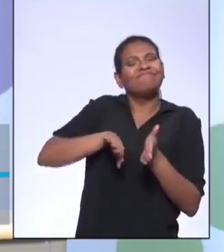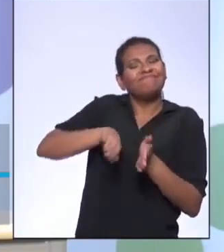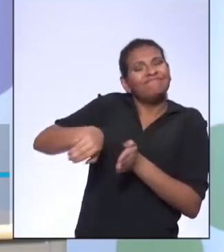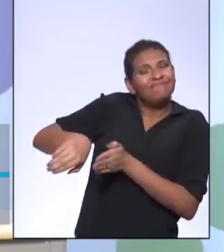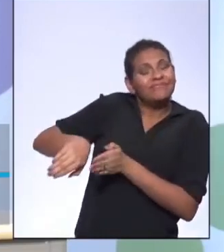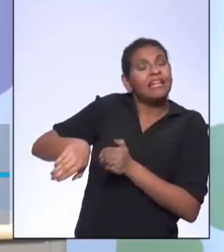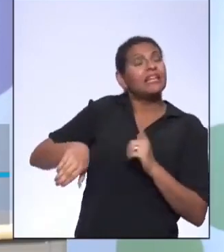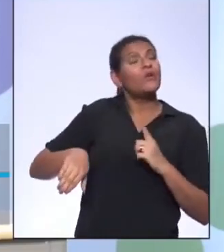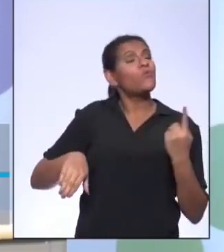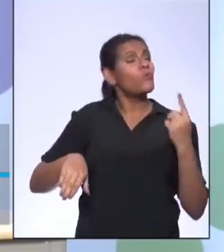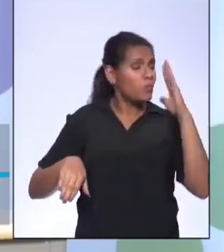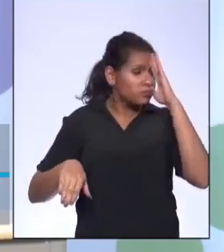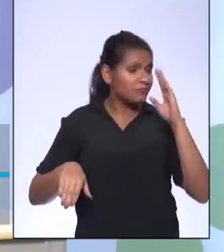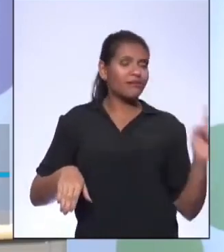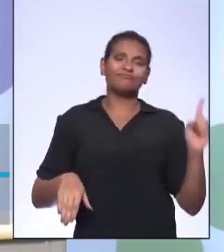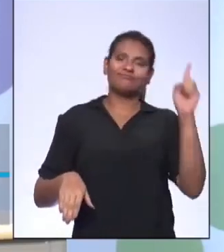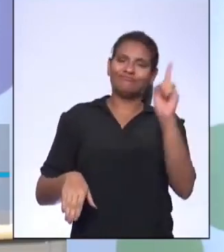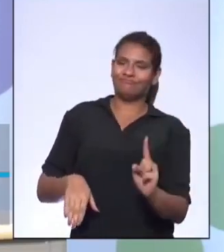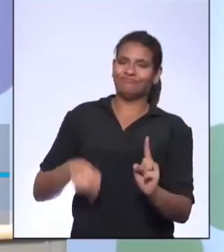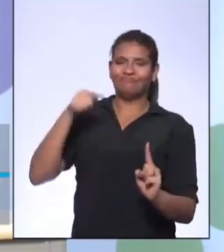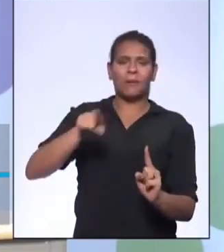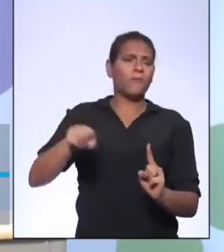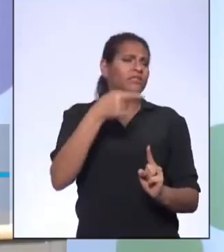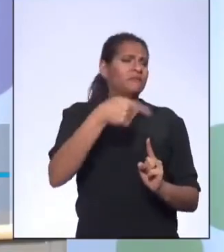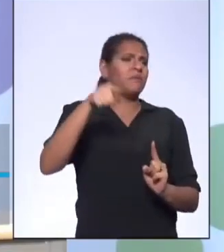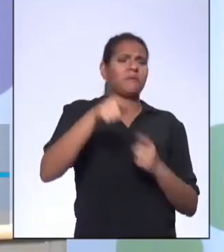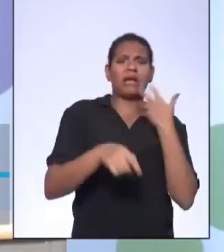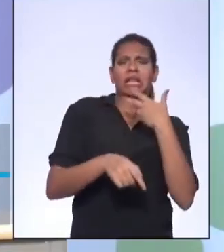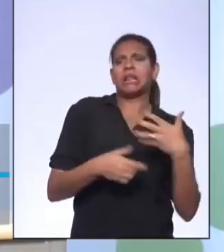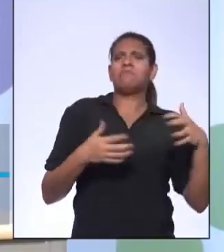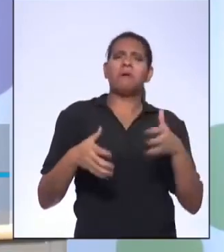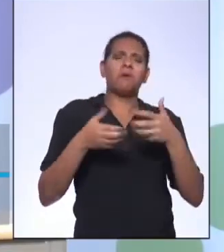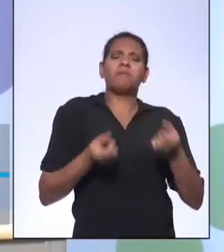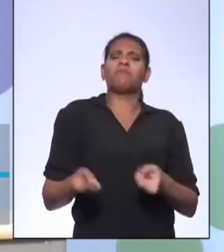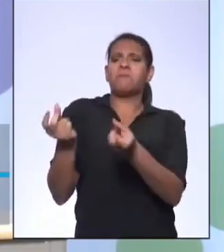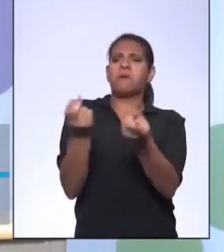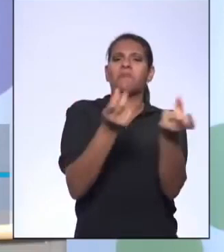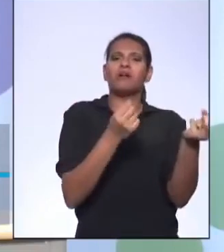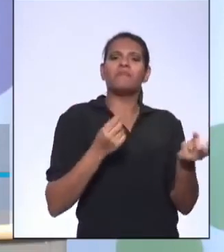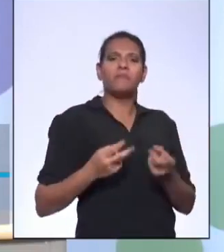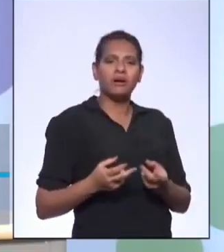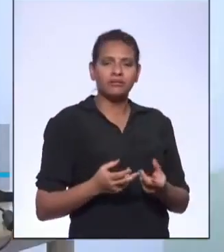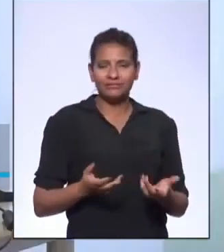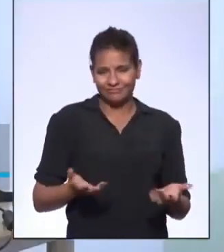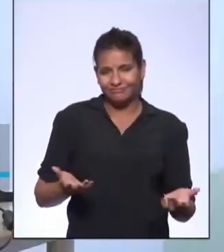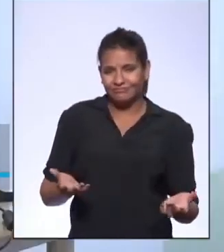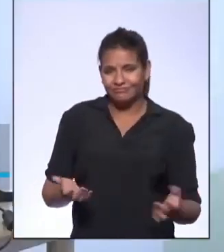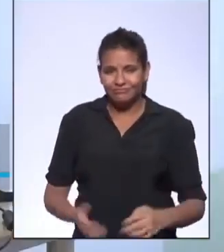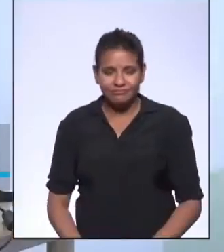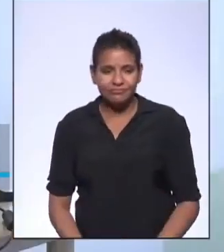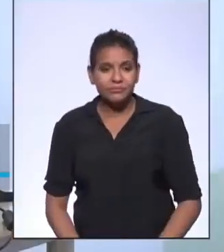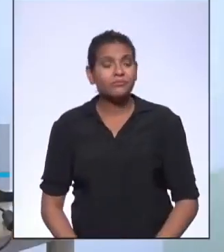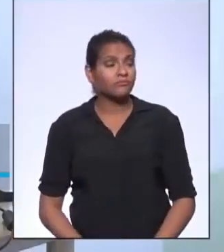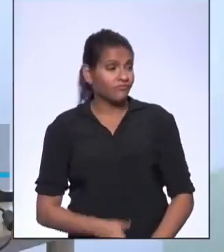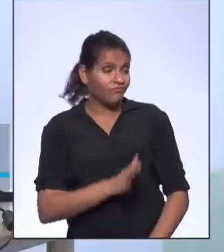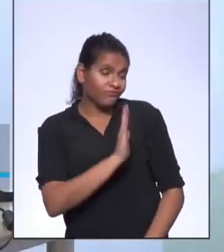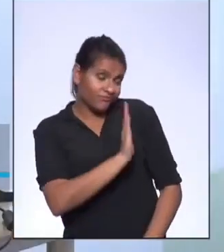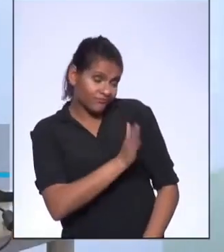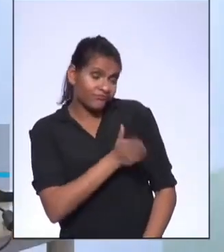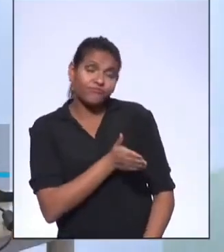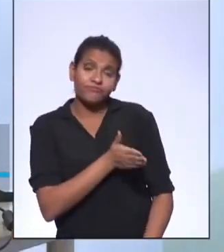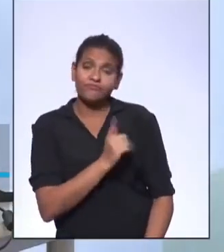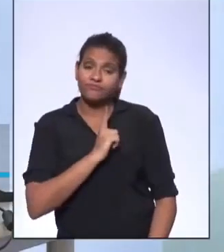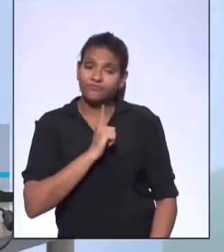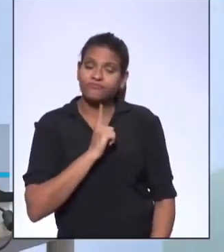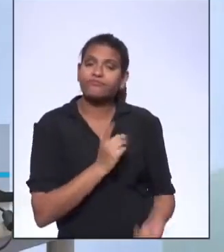prioridade é a perspectiva da venda, né, do comércio, da comercialização. Eu acho que a gente deu até um exemplo